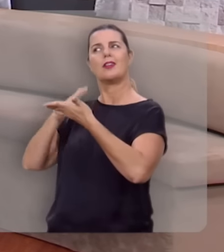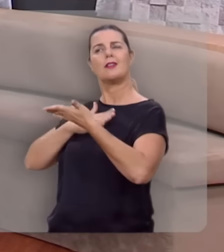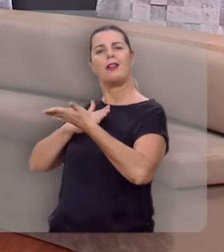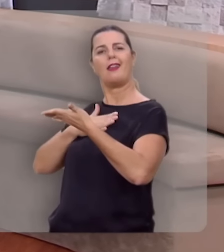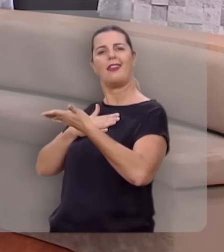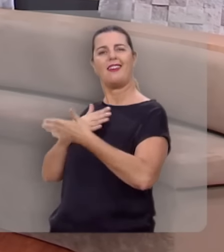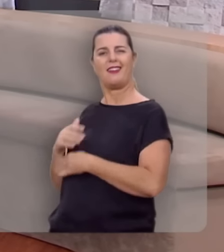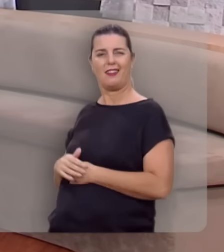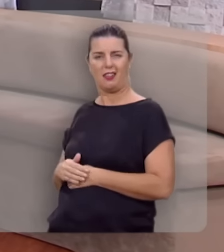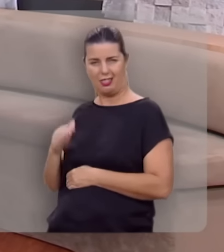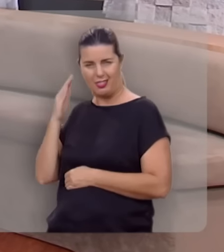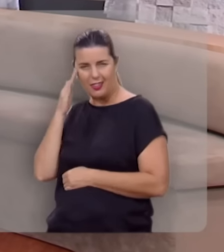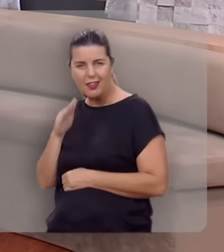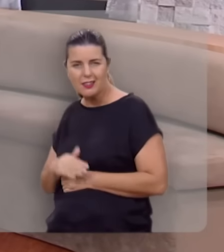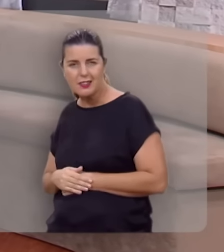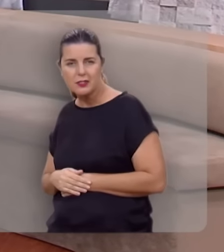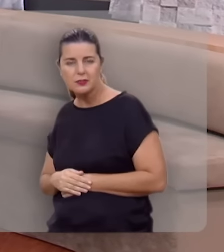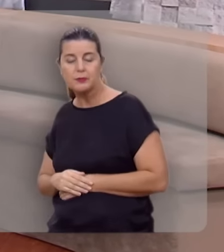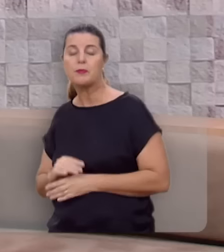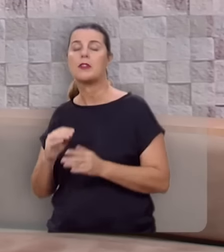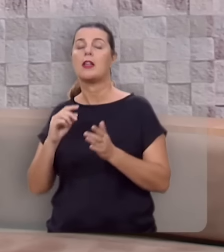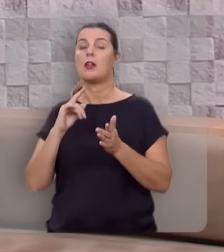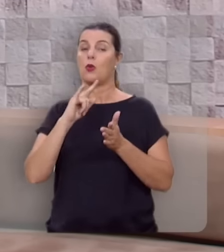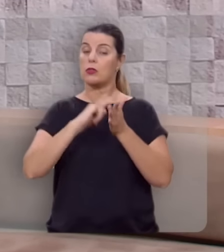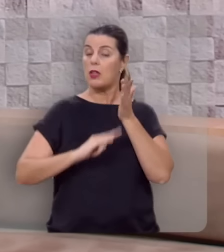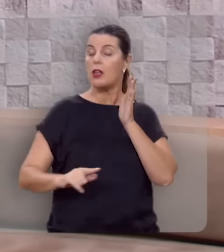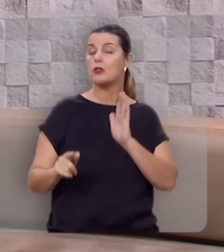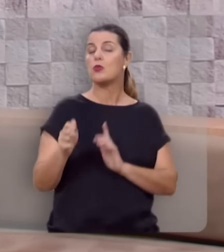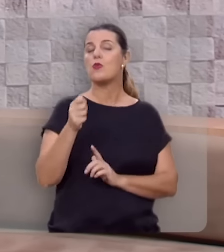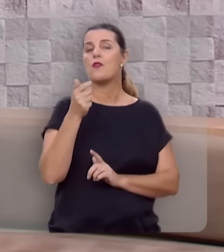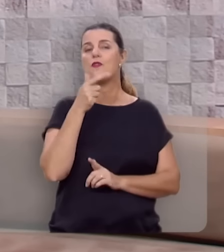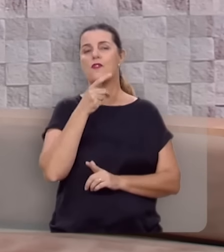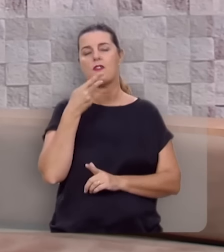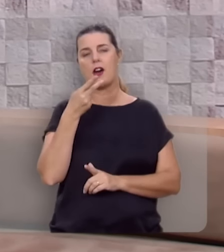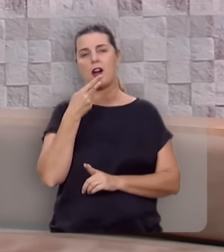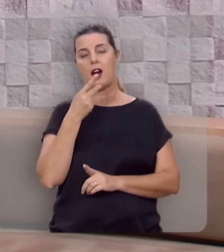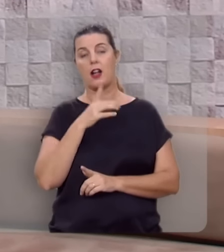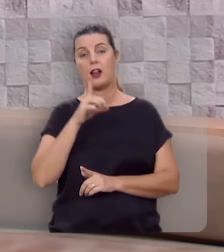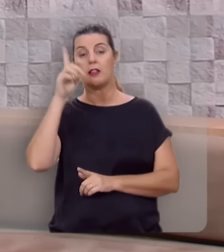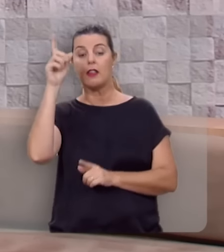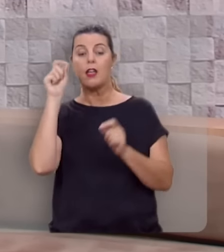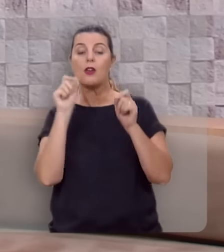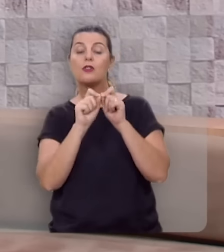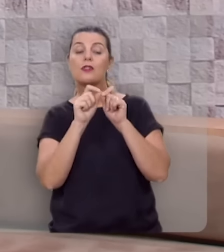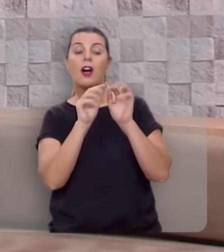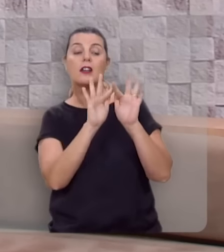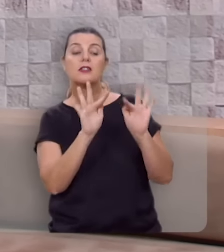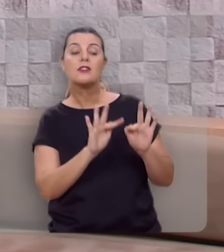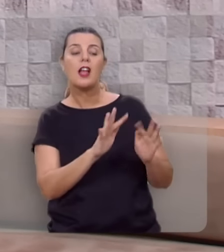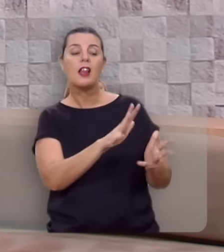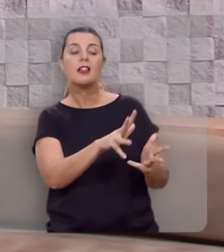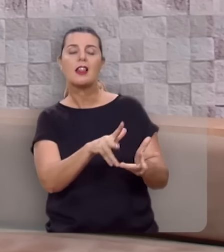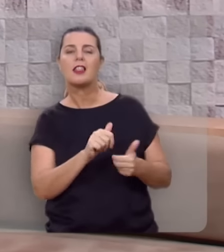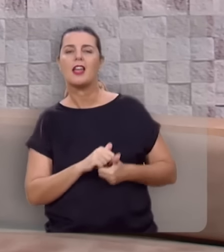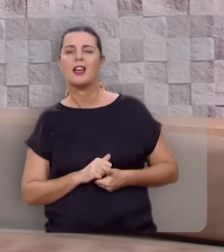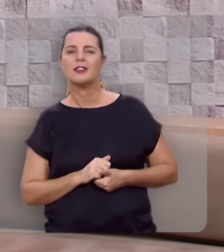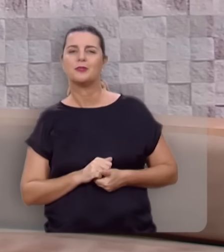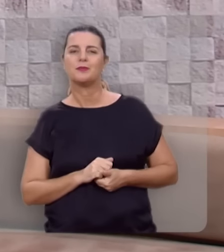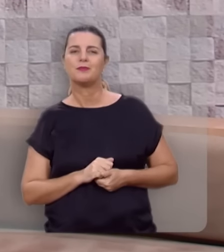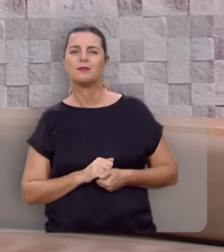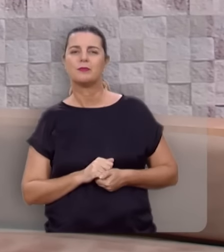acode você. Mas ainda o texto prossegue e diz assim: Deus o faz feliz na